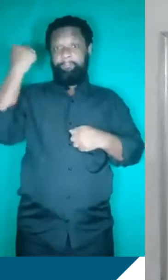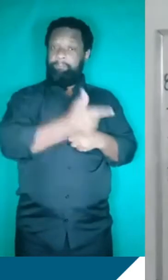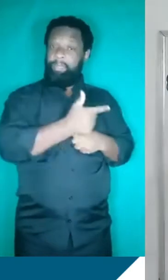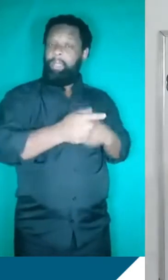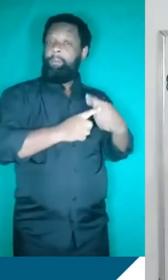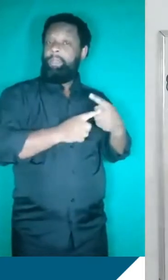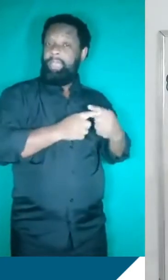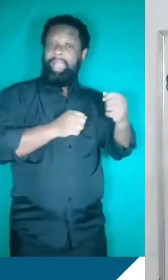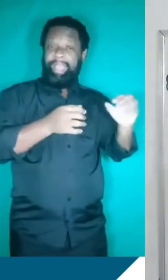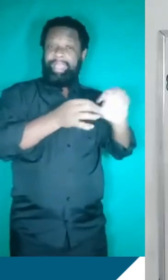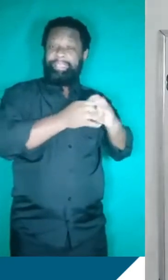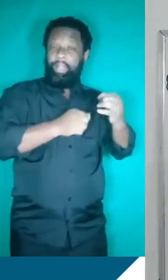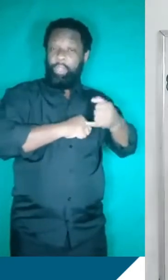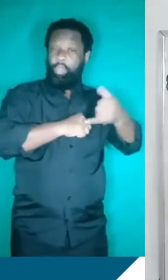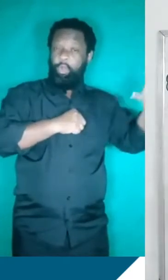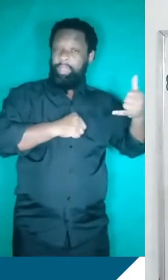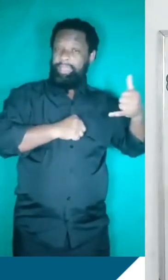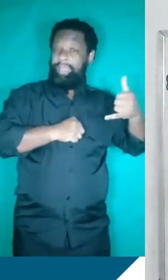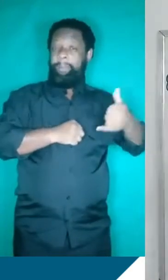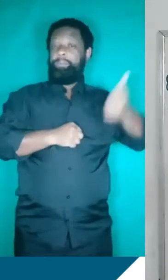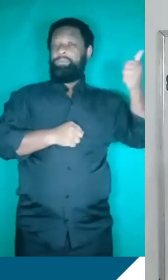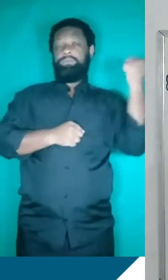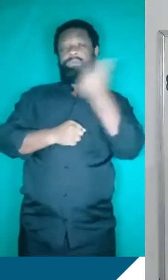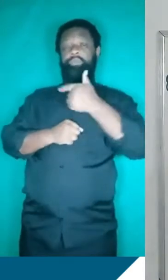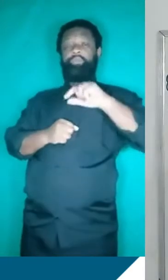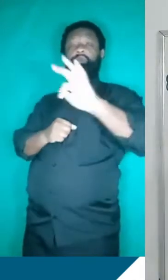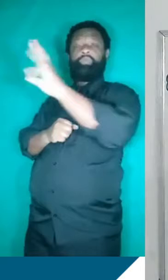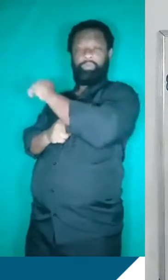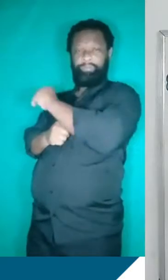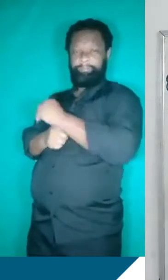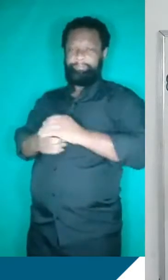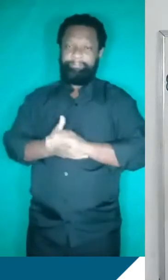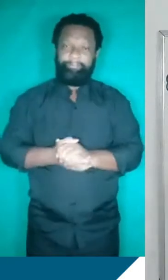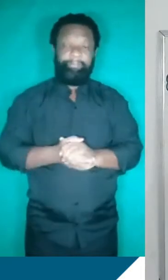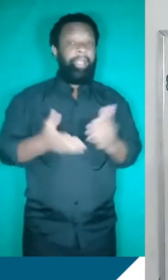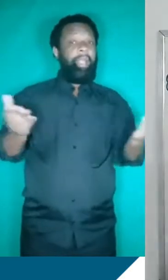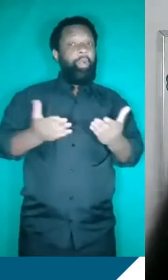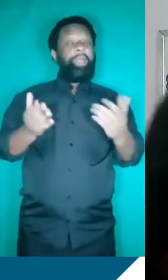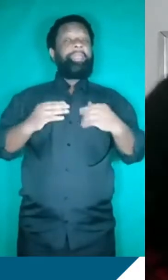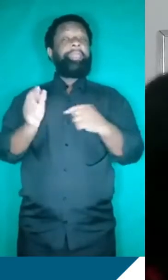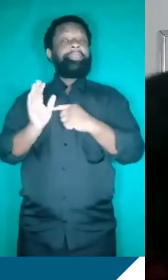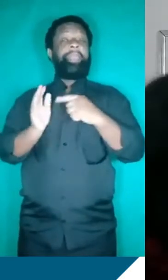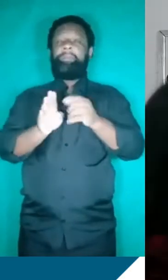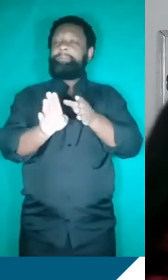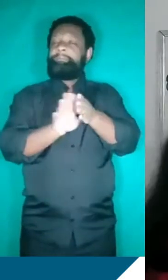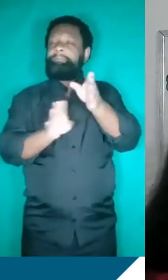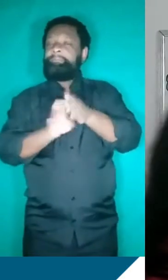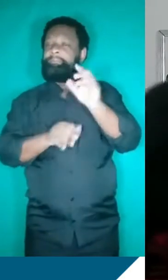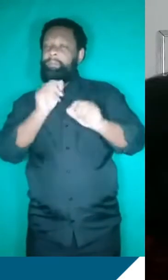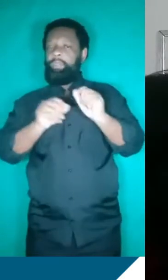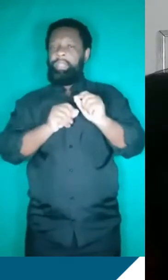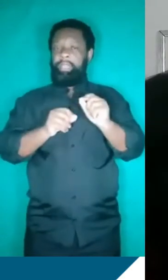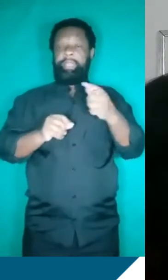intermoleculares, sendo a ligação iônica ainda superior, totalmente superior a todas as outras. Tudo bem, gente? Bom, aqui eu coloquei uma